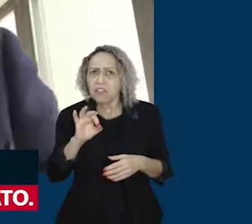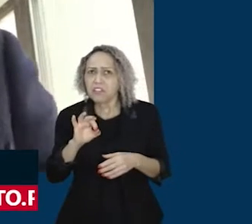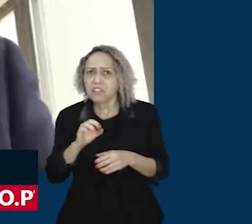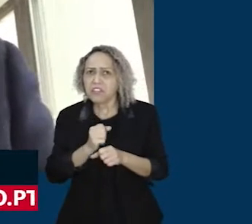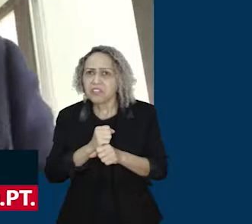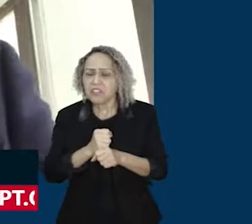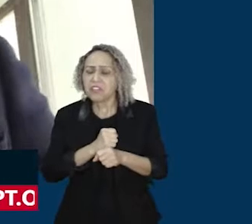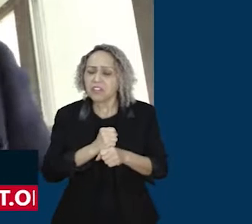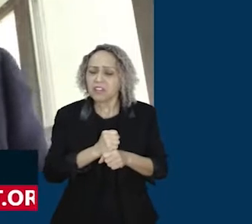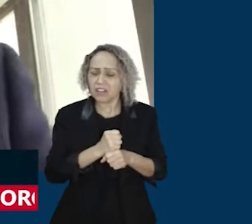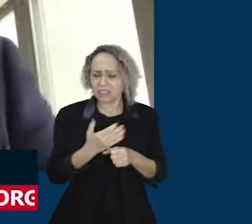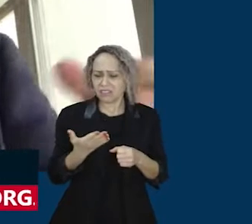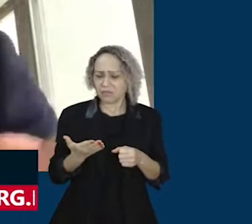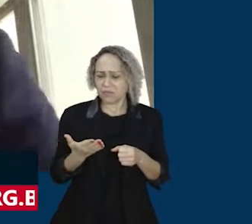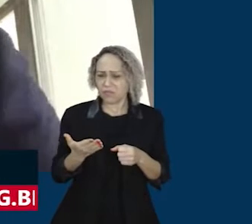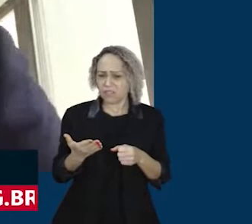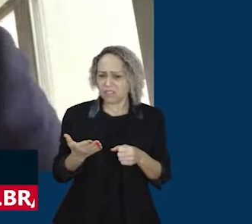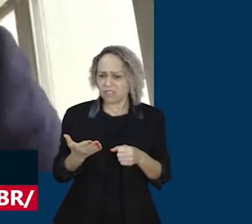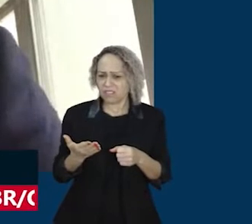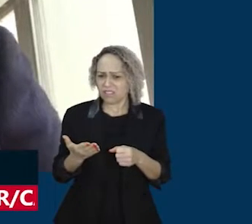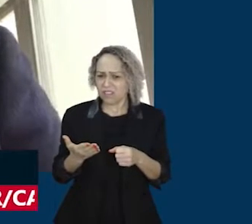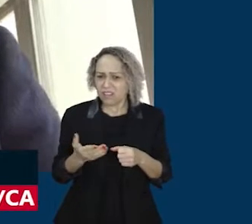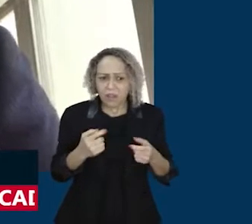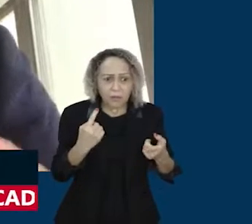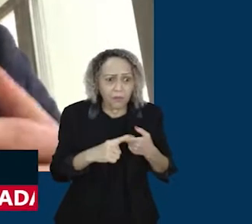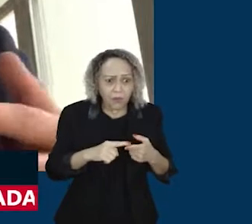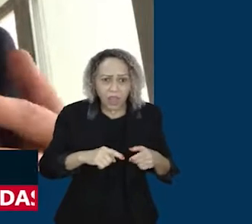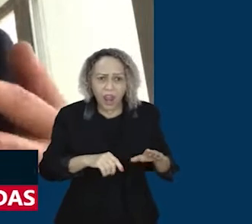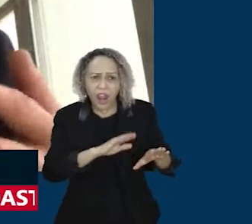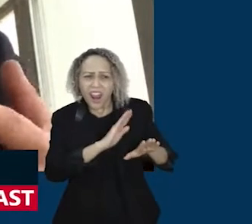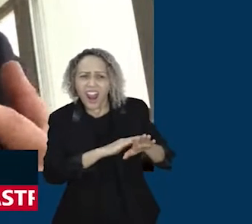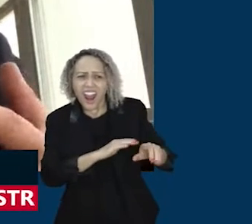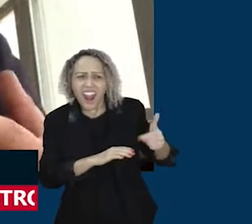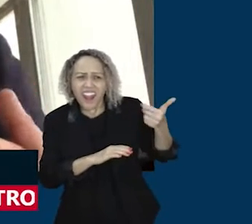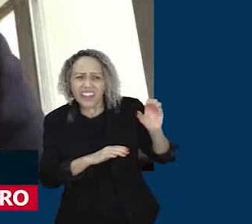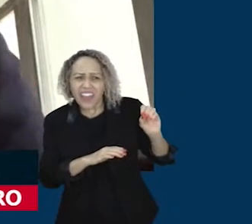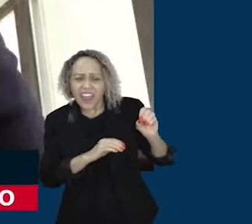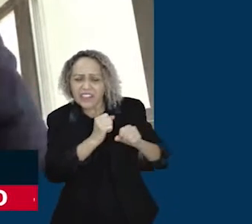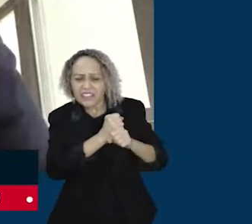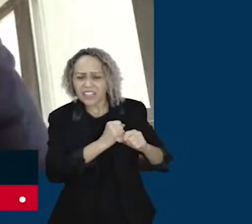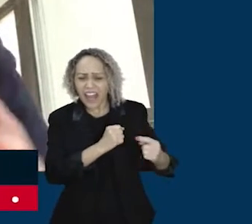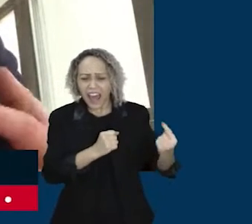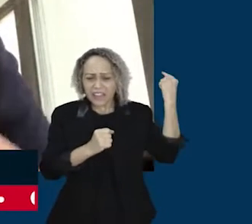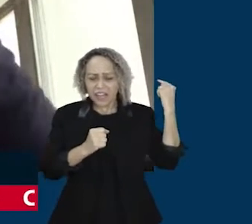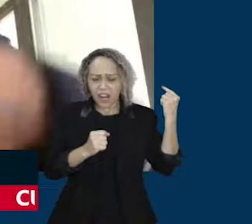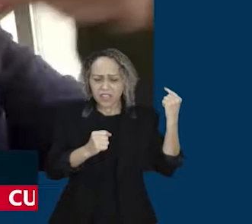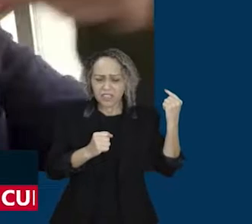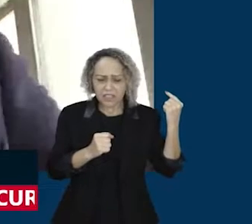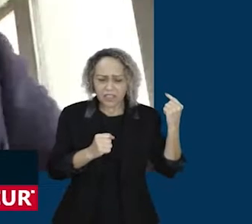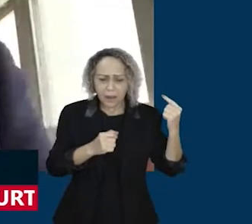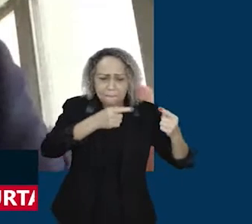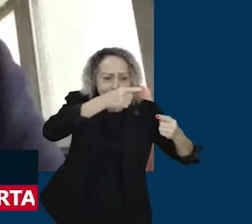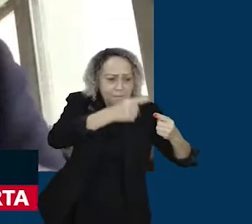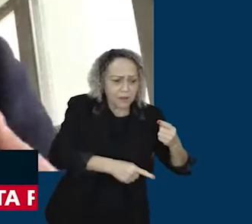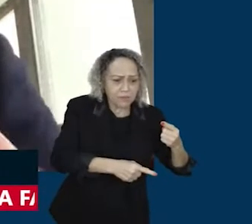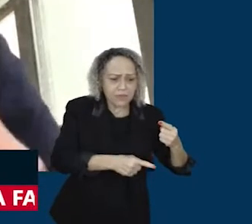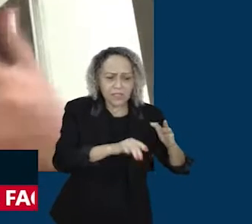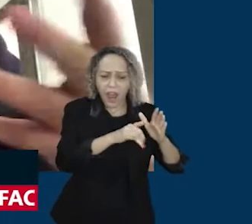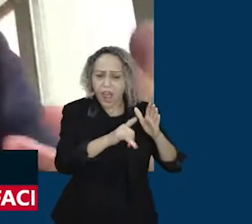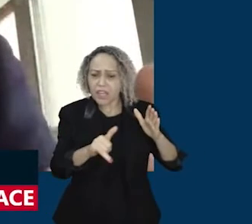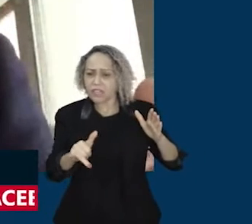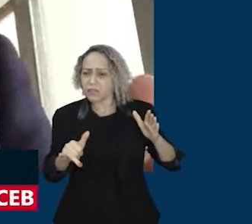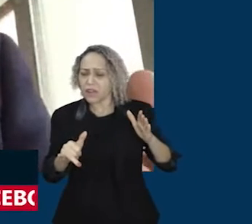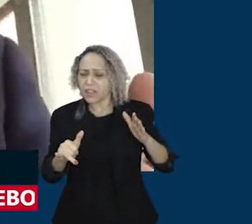privada. Ora, se isso não era exatamente a intenção que era para fazer, então a Eletrobras, na verdade, cresceu, mas todo o mercado cresceu, todo